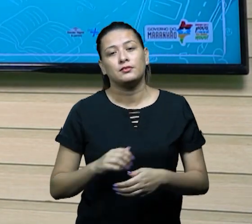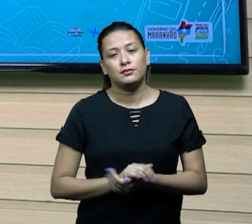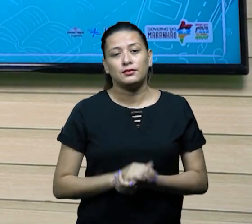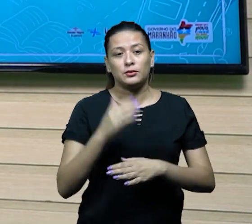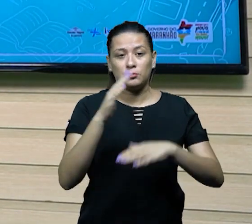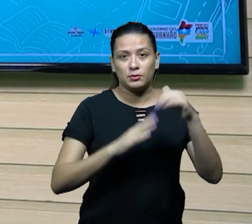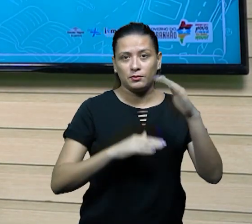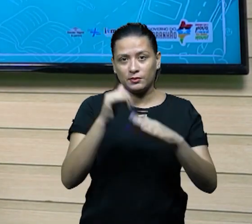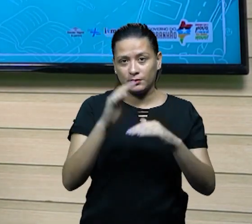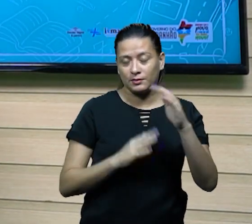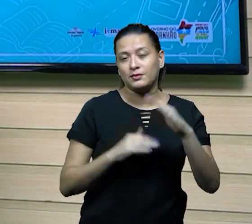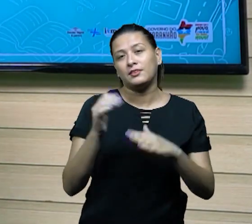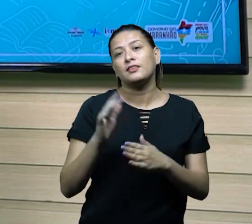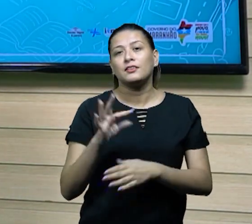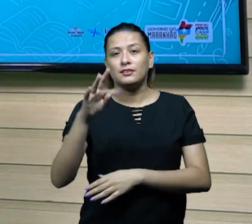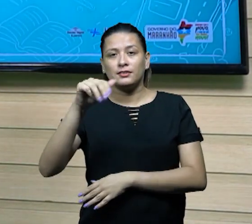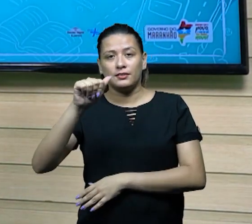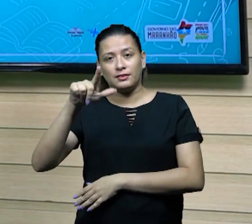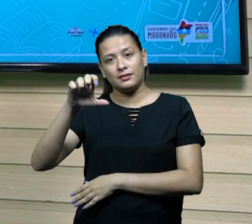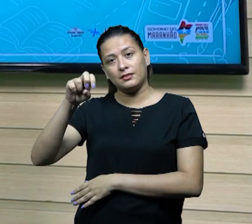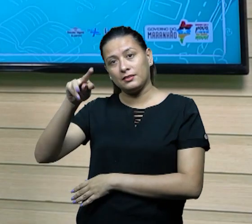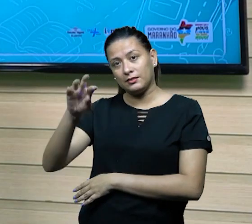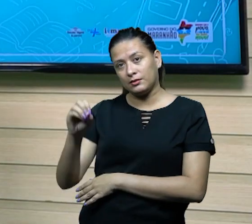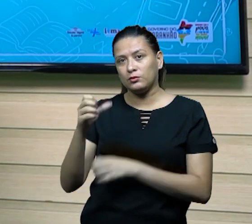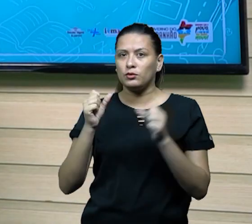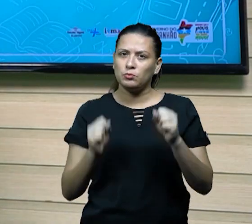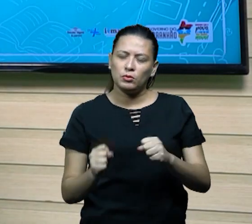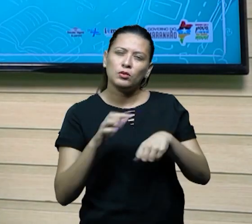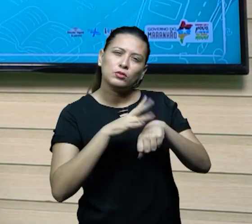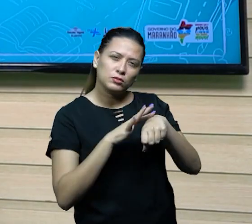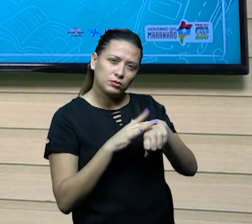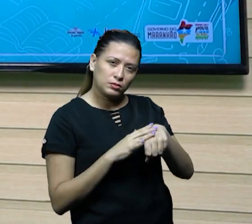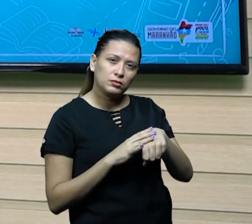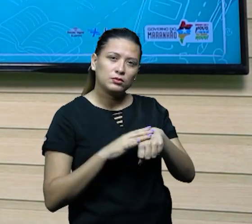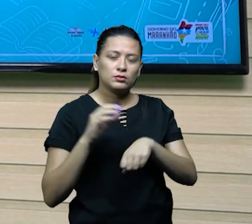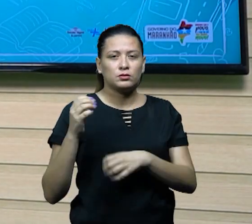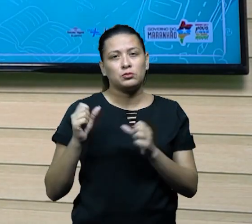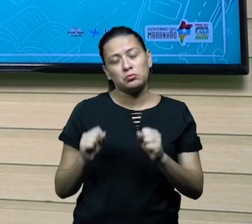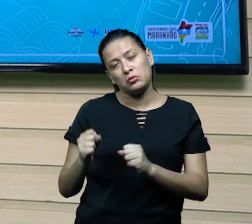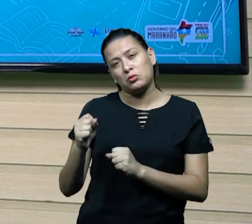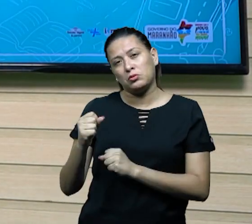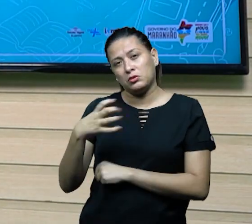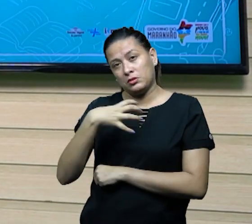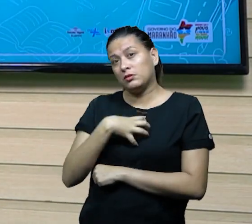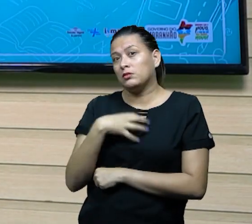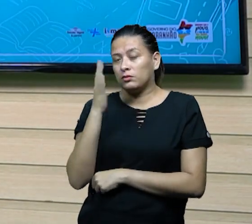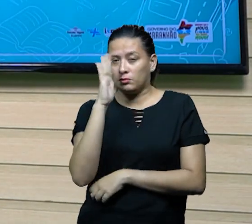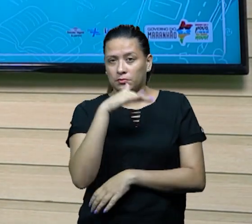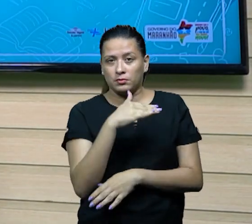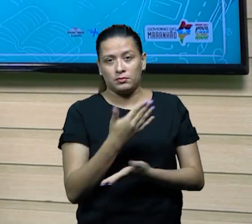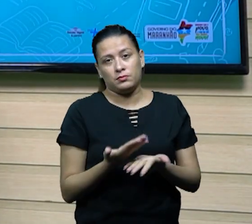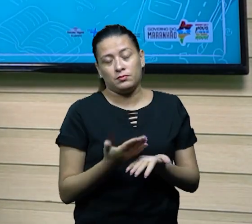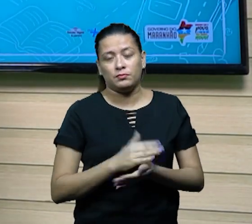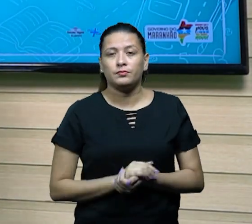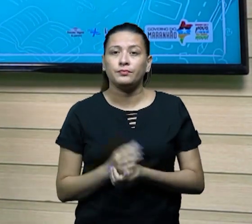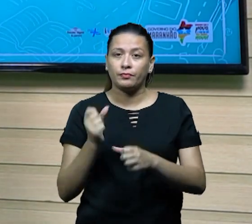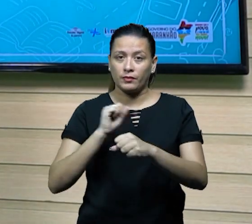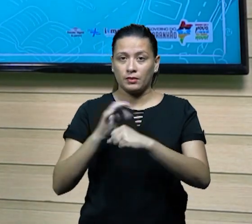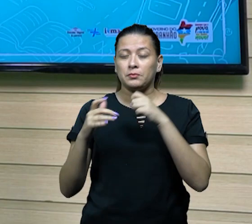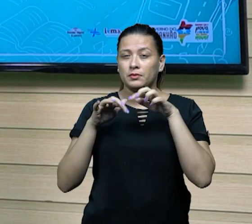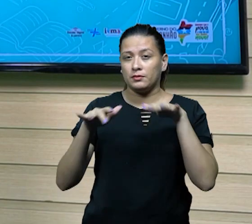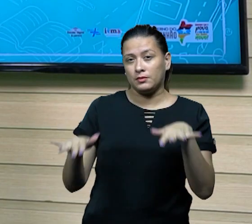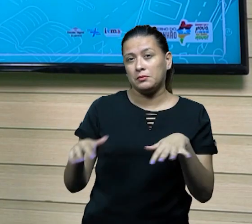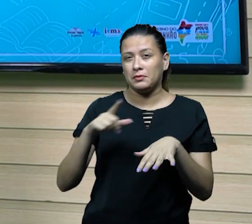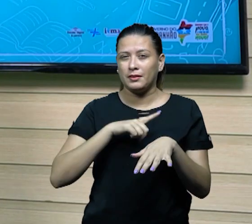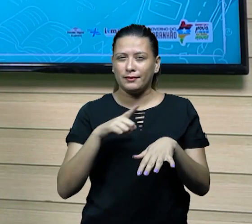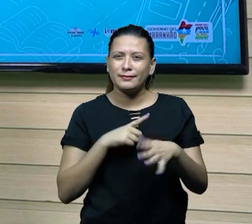você ser um profissional talentoso, você é uma pessoa que pode adoecer, que pode se sentir mal. Nesse período de pandemia, por exemplo, quantas